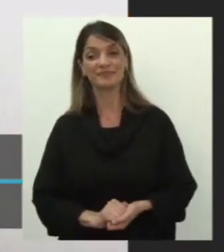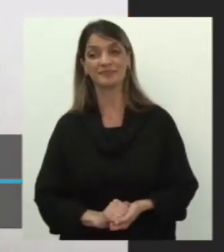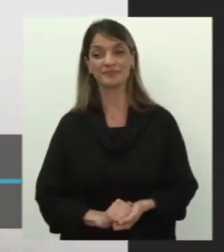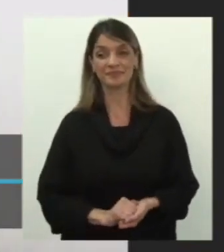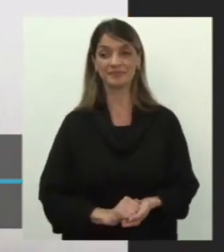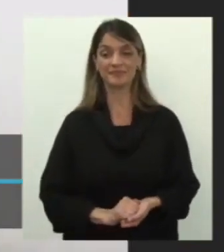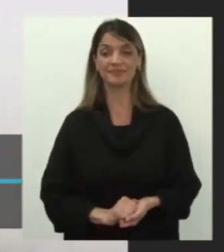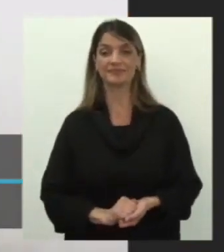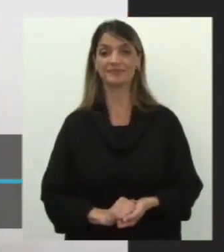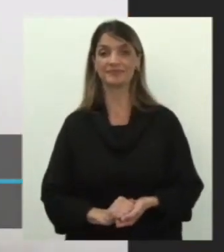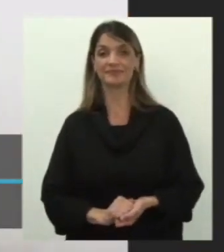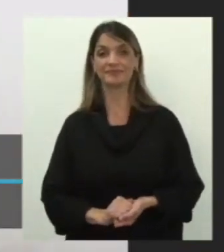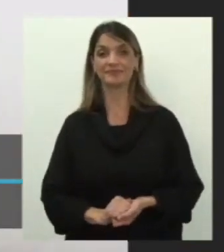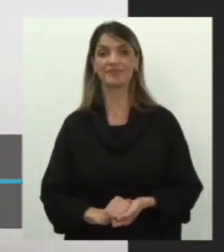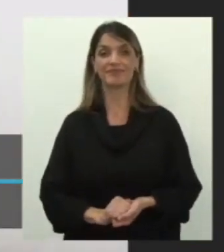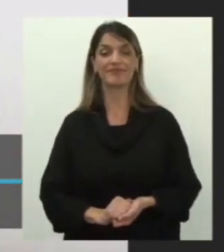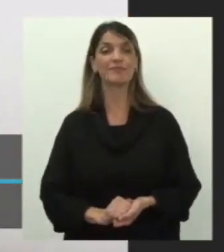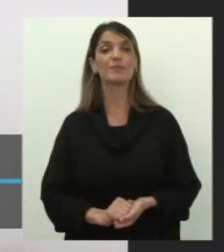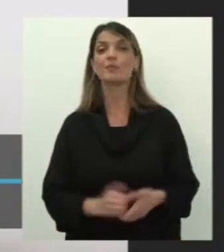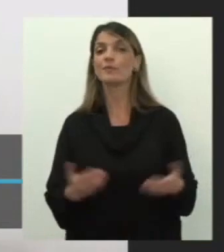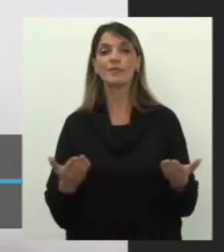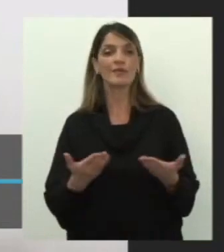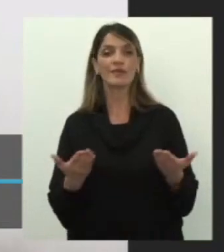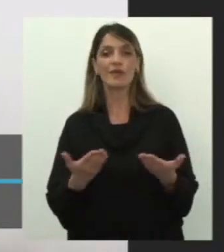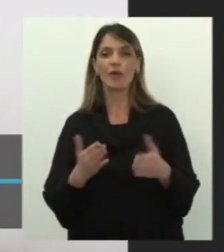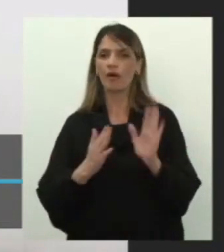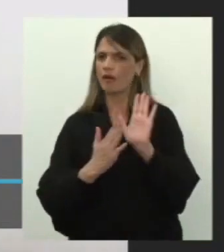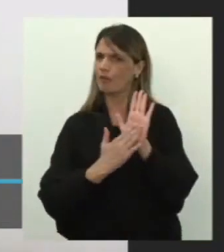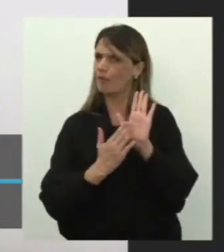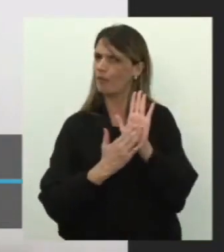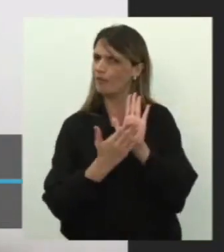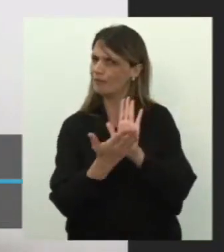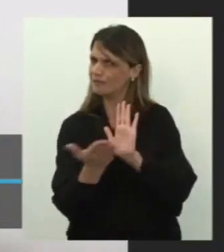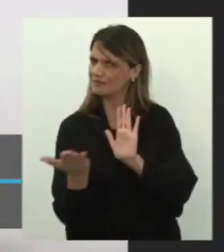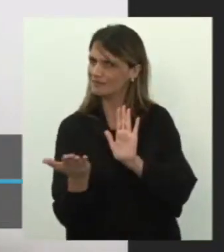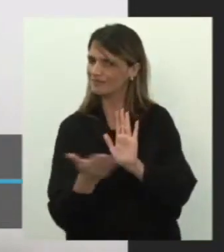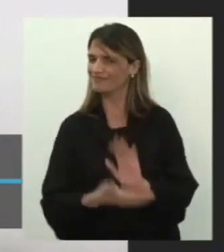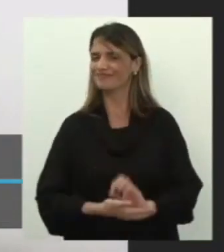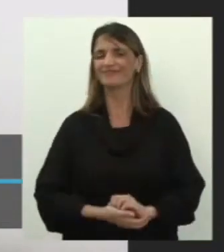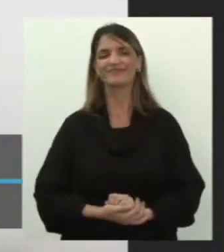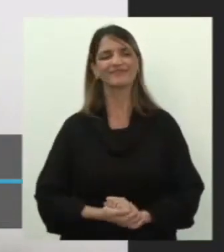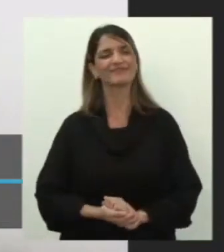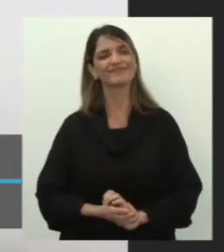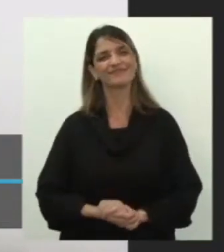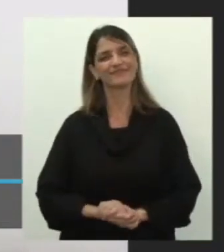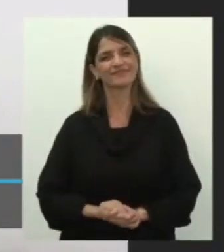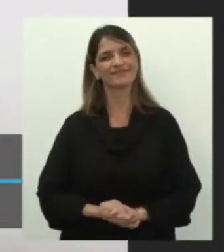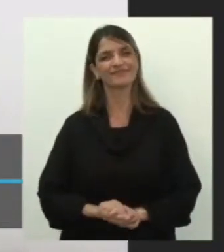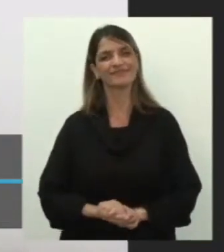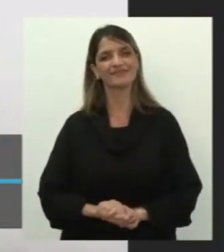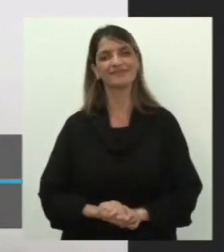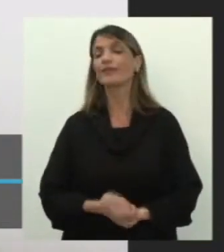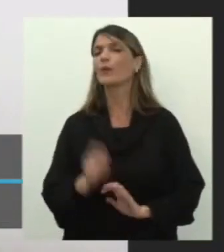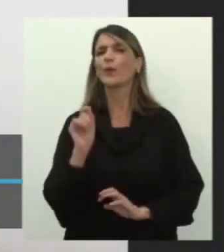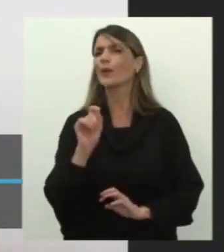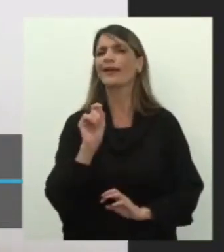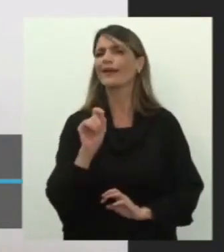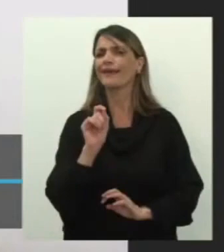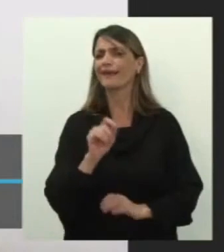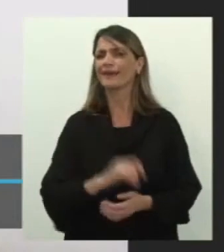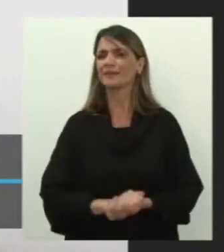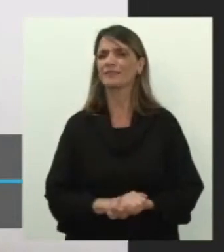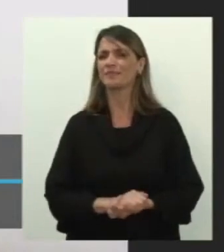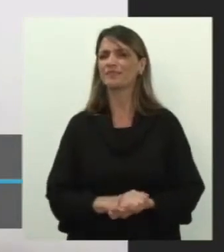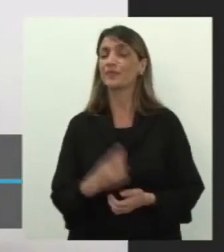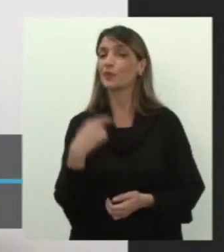Bom, pessoal, agora nós vamos fazer uma proposta para vocês. A proposta é